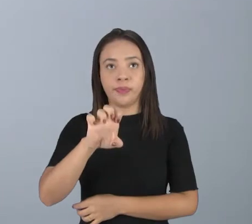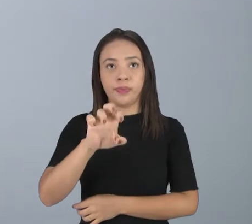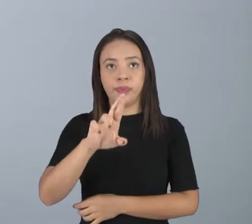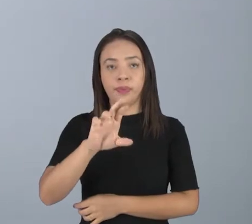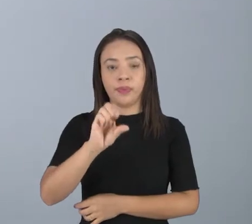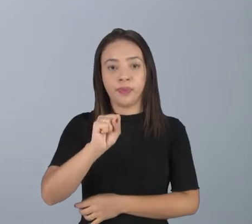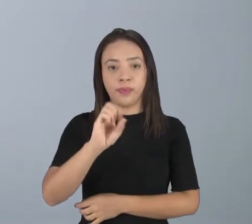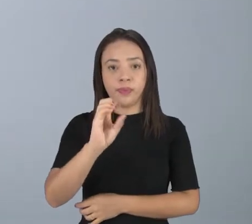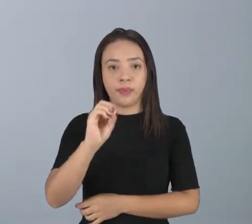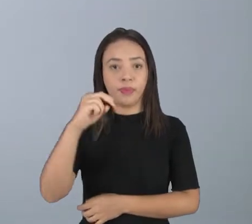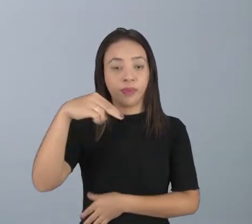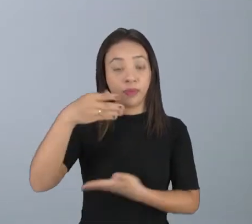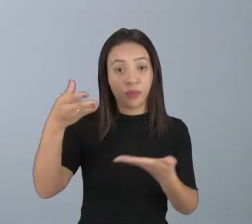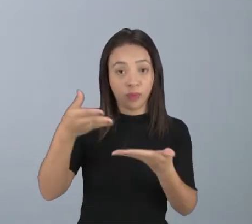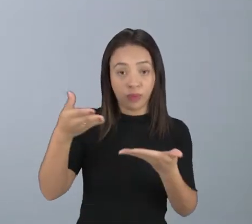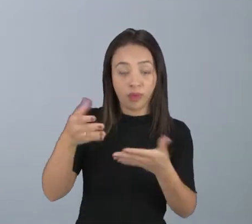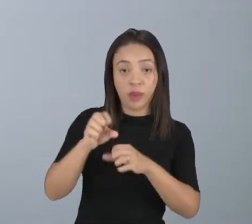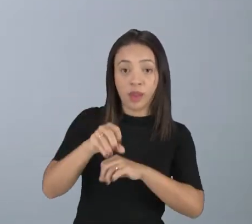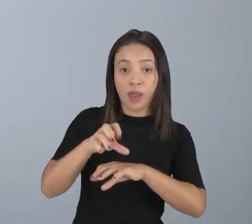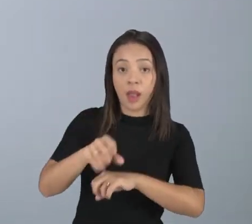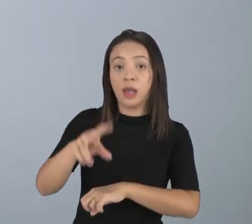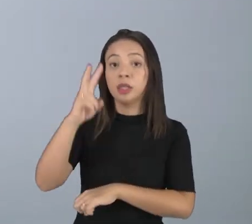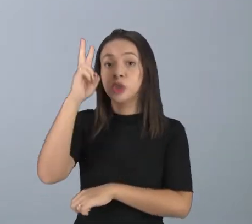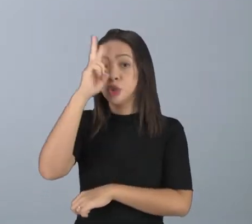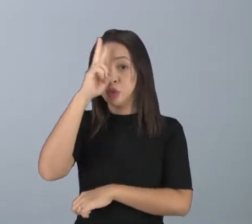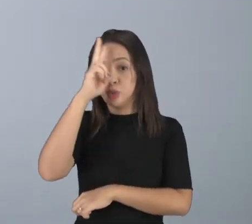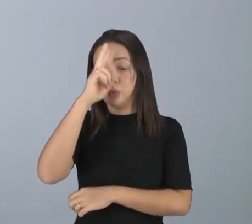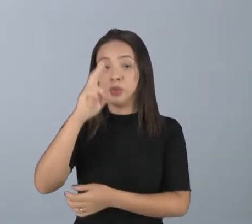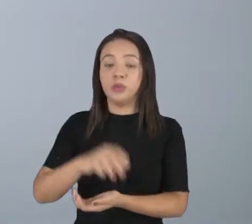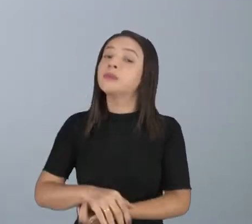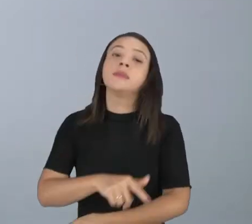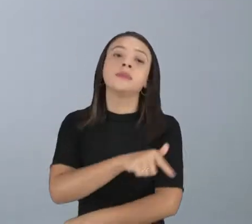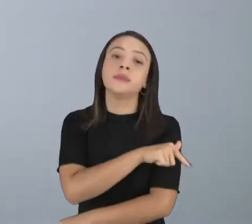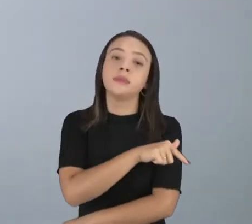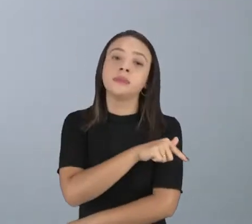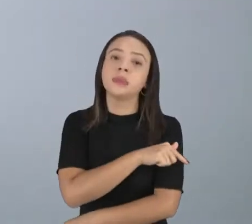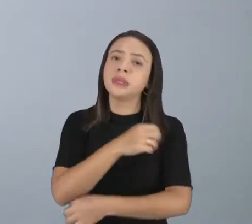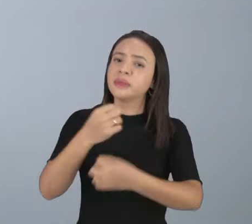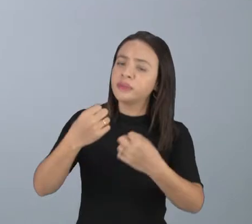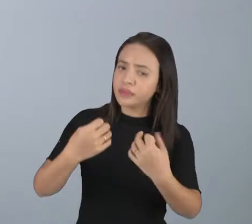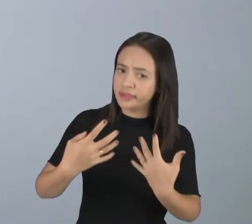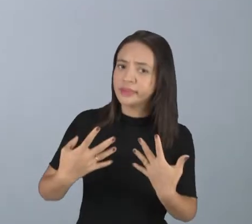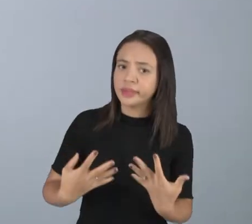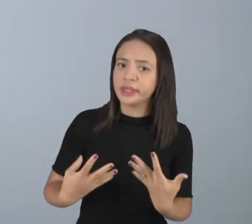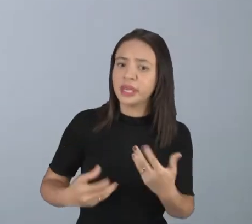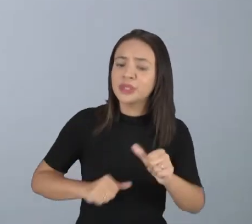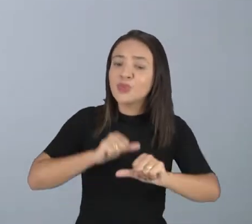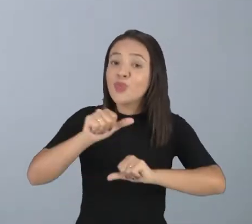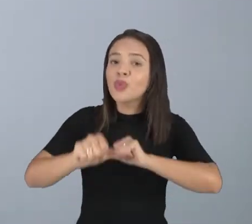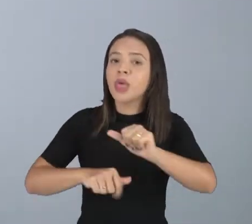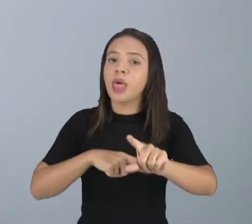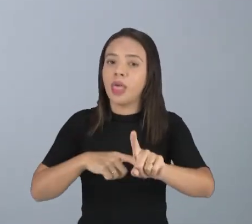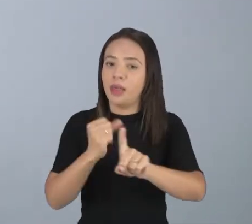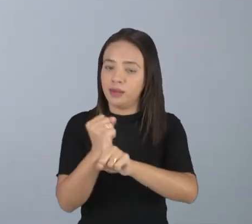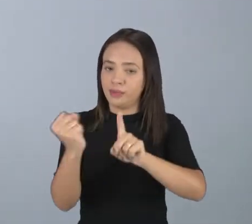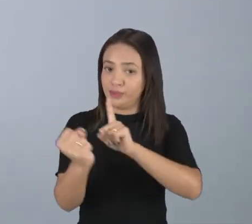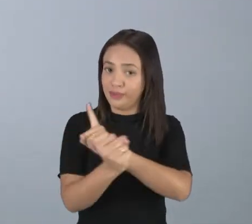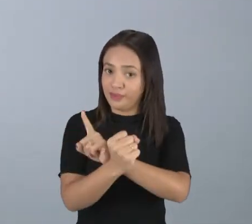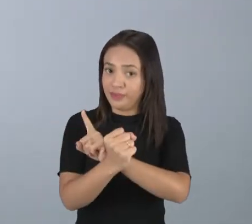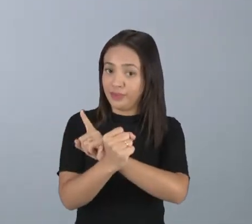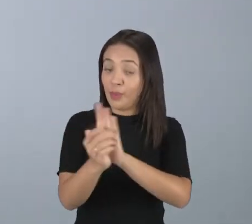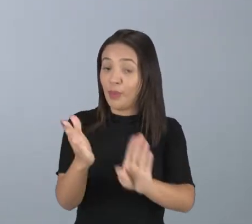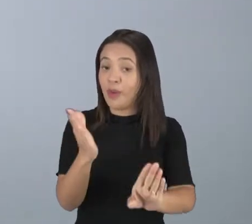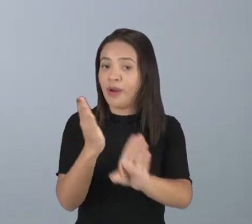aula de História, né, do 7º ano, que vai falar sobre as transformações sociais decorrentes da